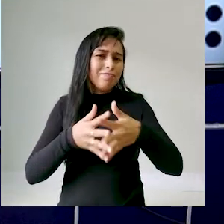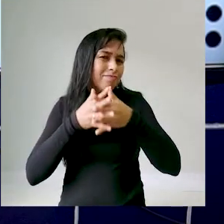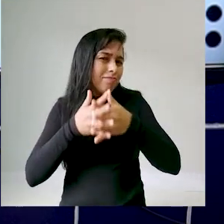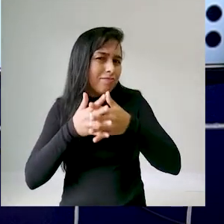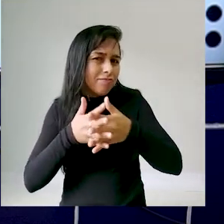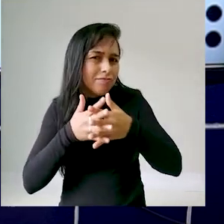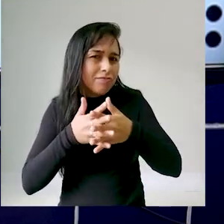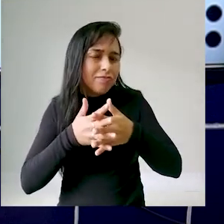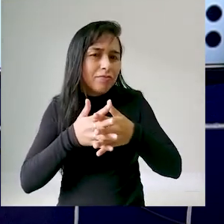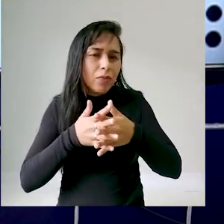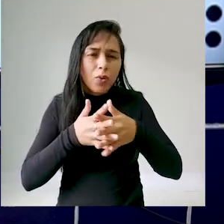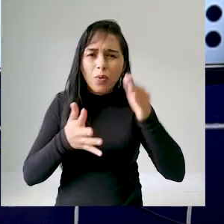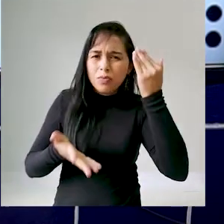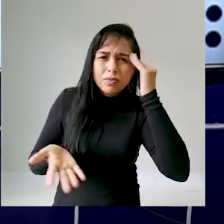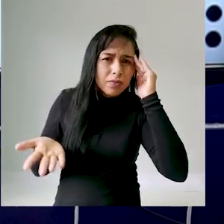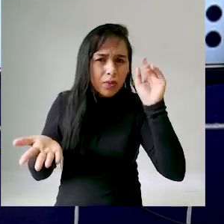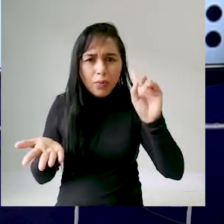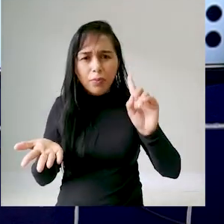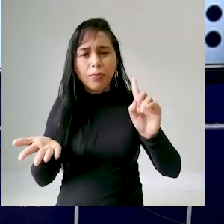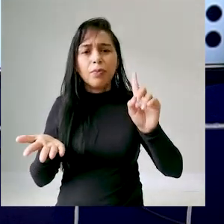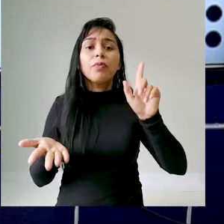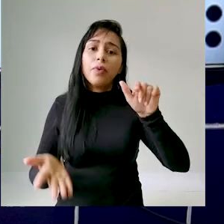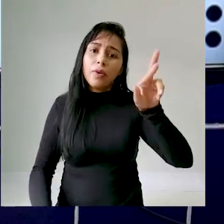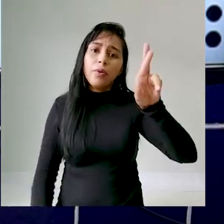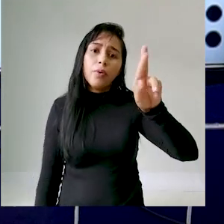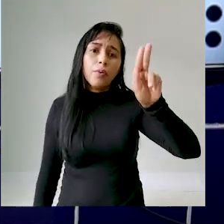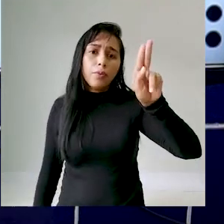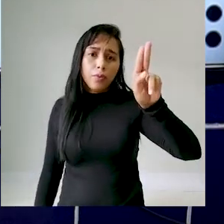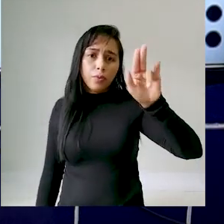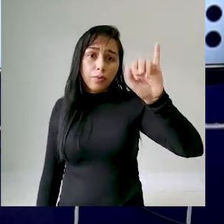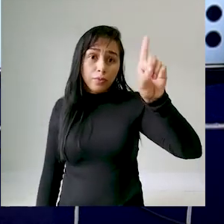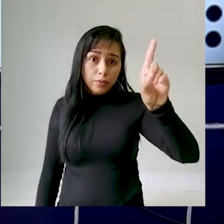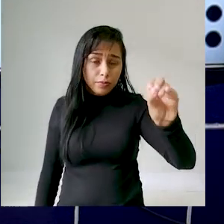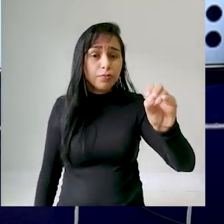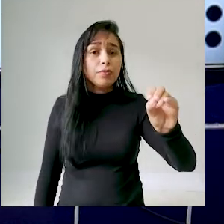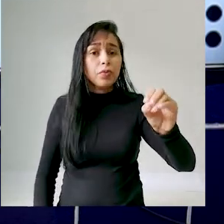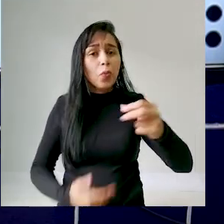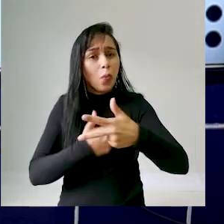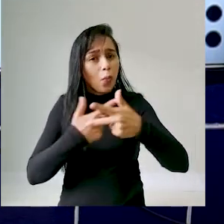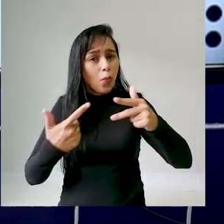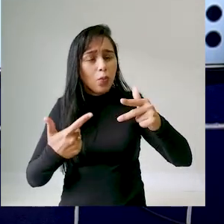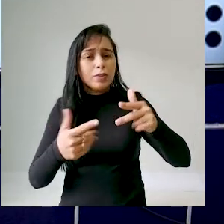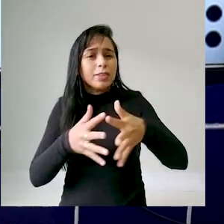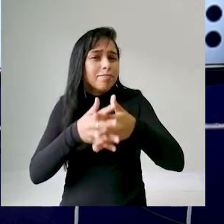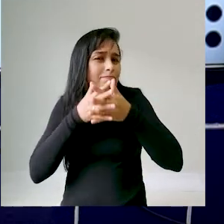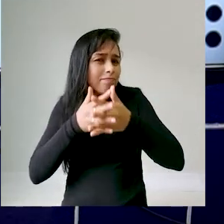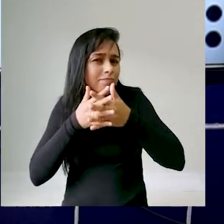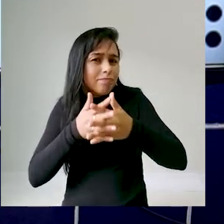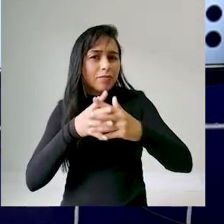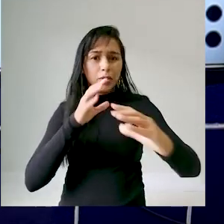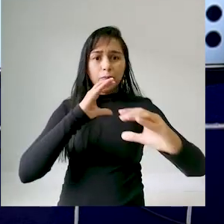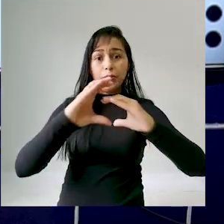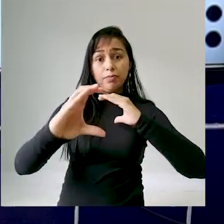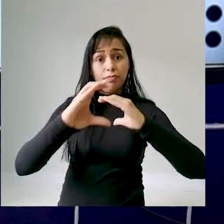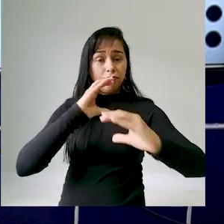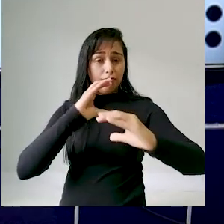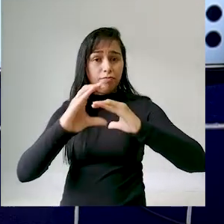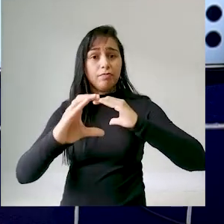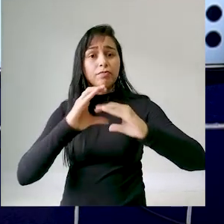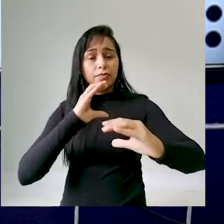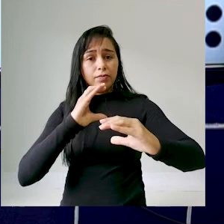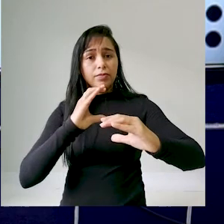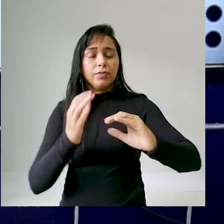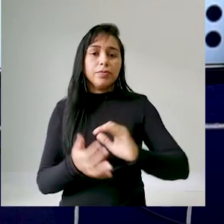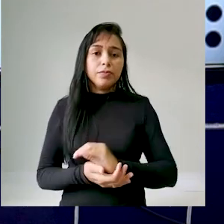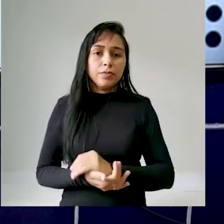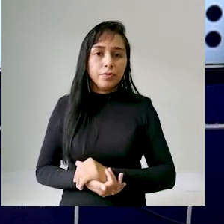não entender aquilo que eu estou falando. Então isso é o que a gente chama de ruído. É algo que interfere na